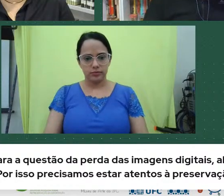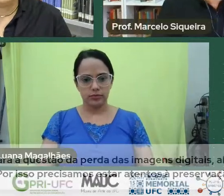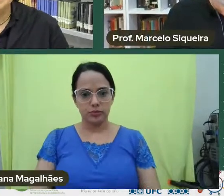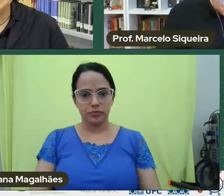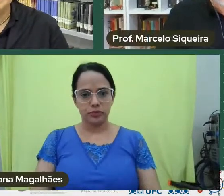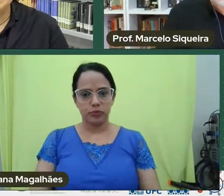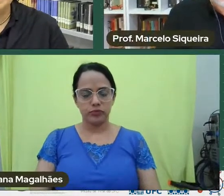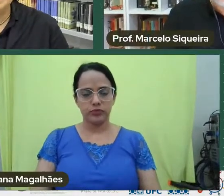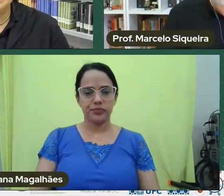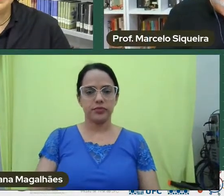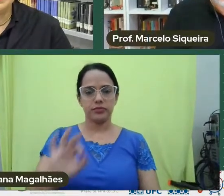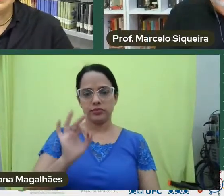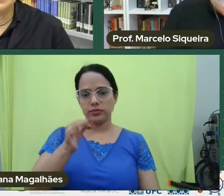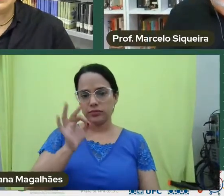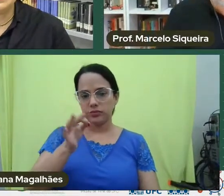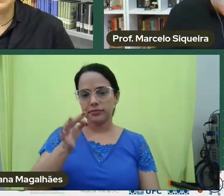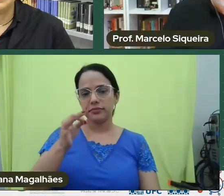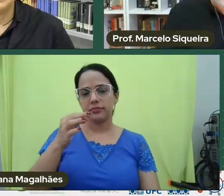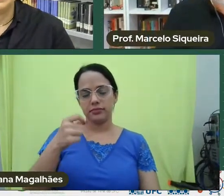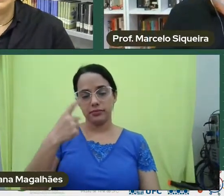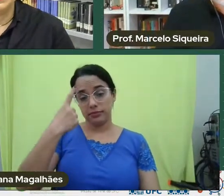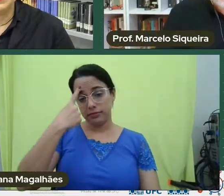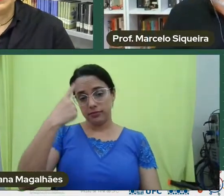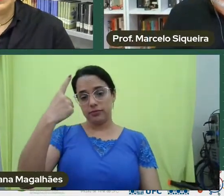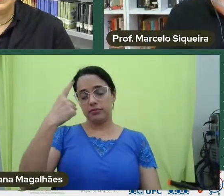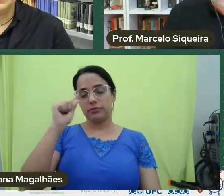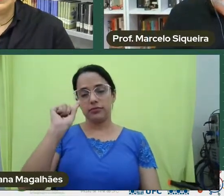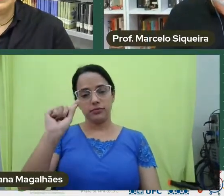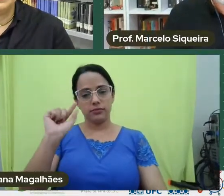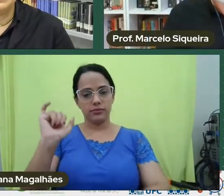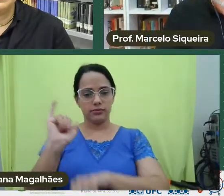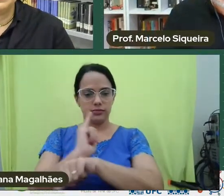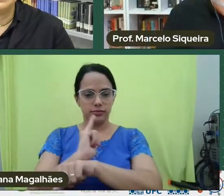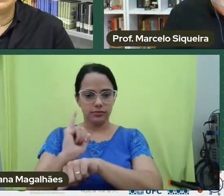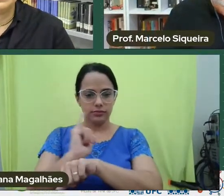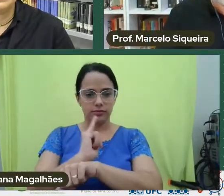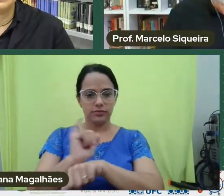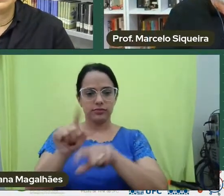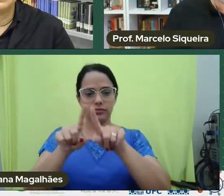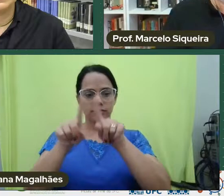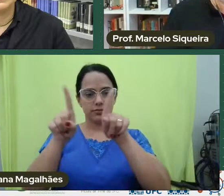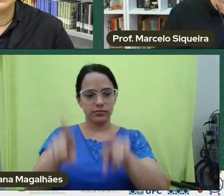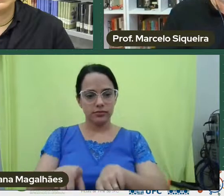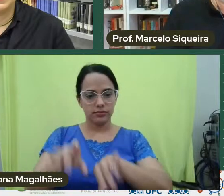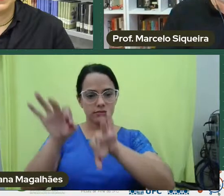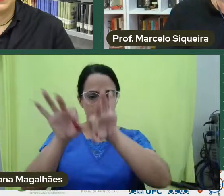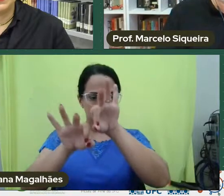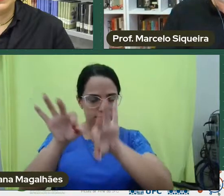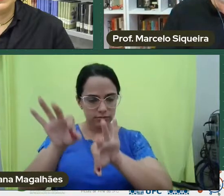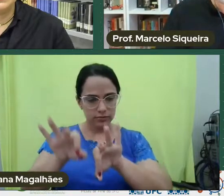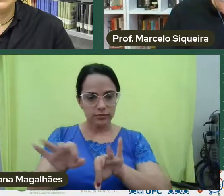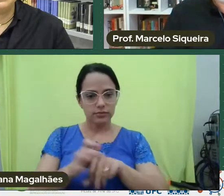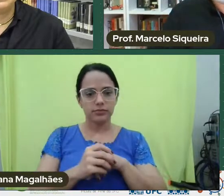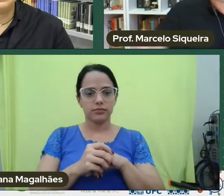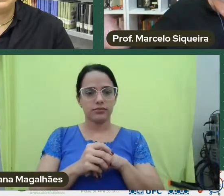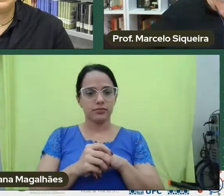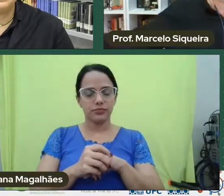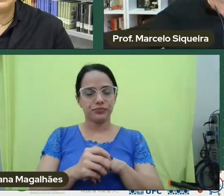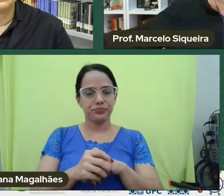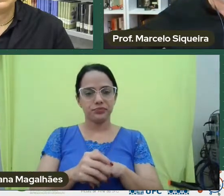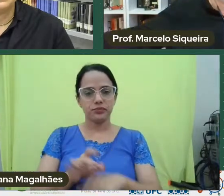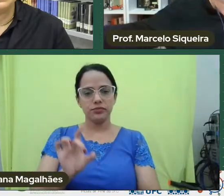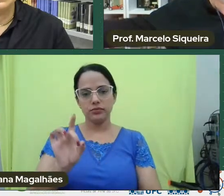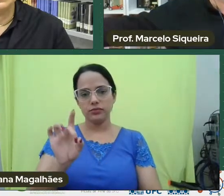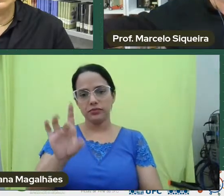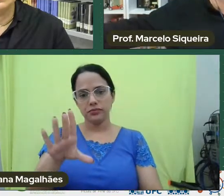acrescento que a preservação ela tem que ser pensada de forma estratégica, né? Planejada. Ela não começa apenas no